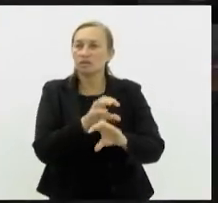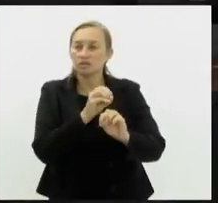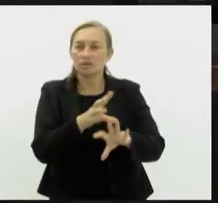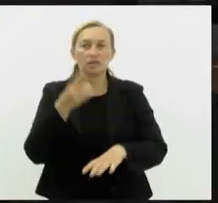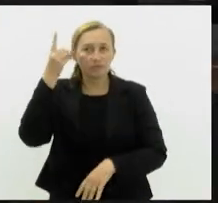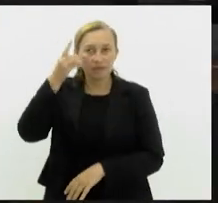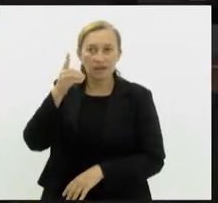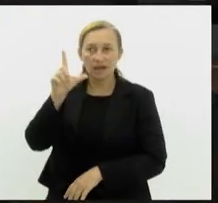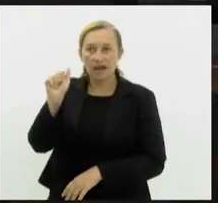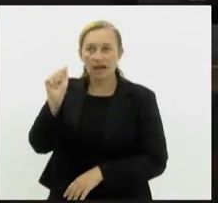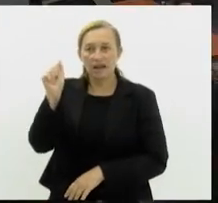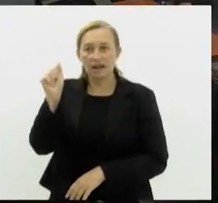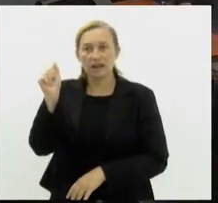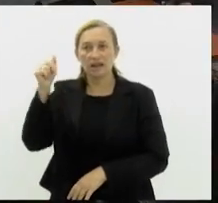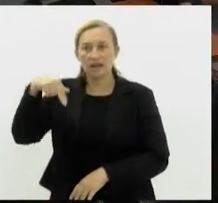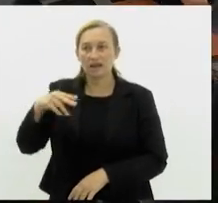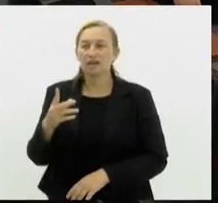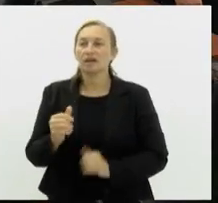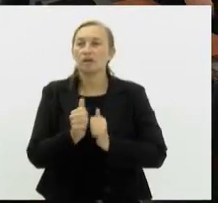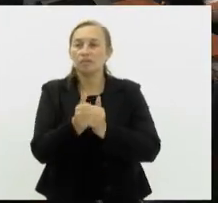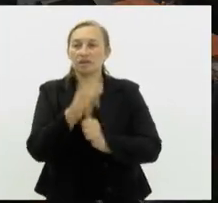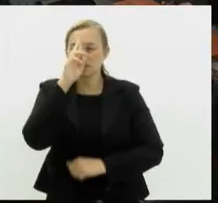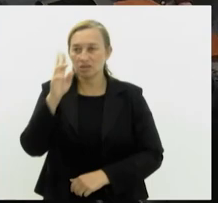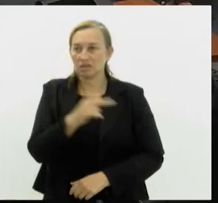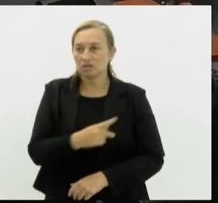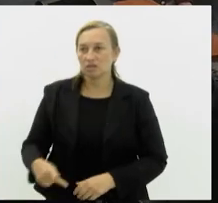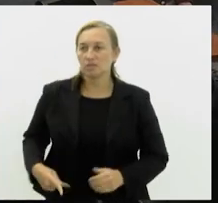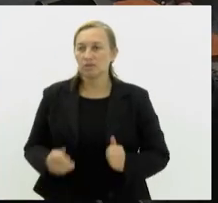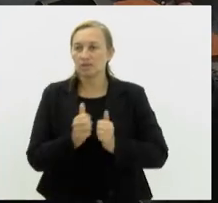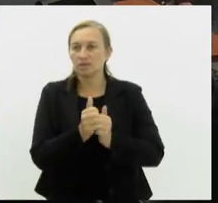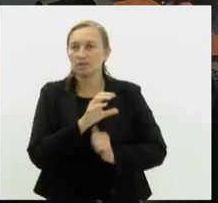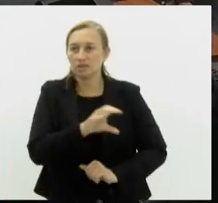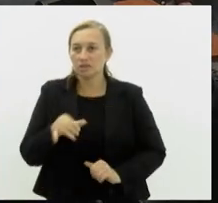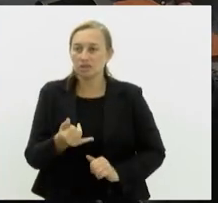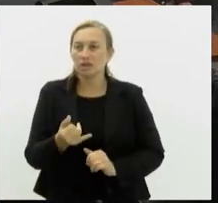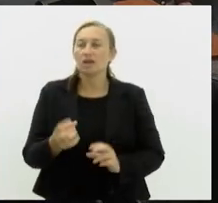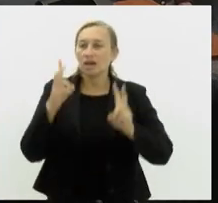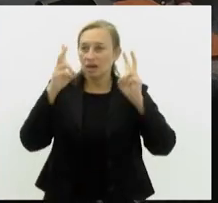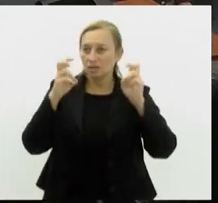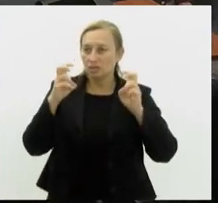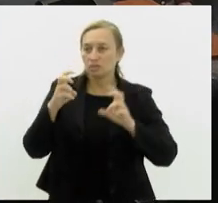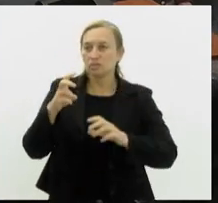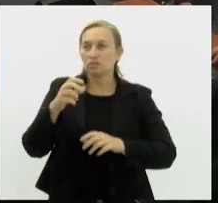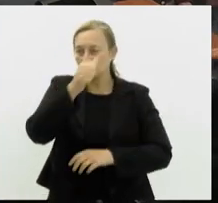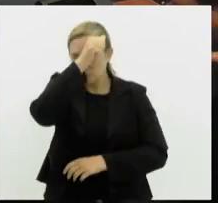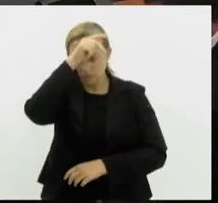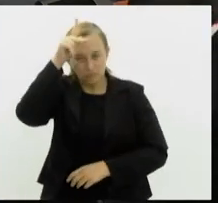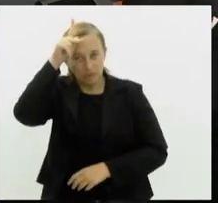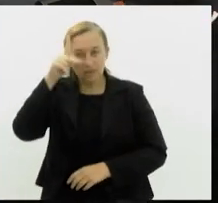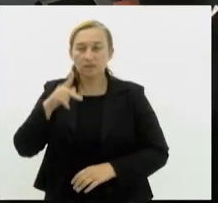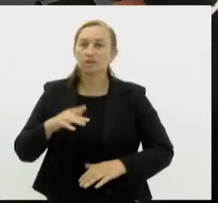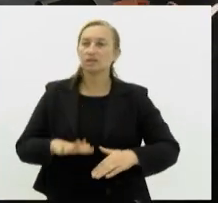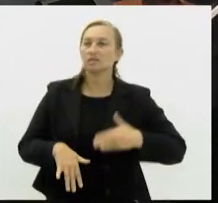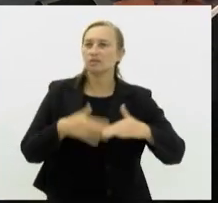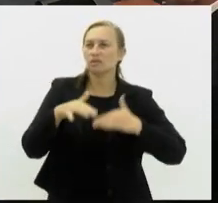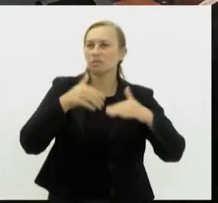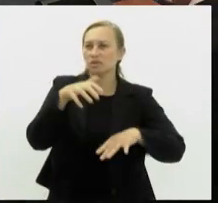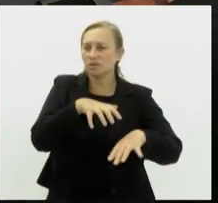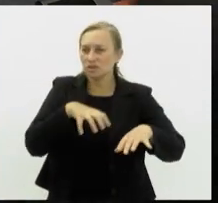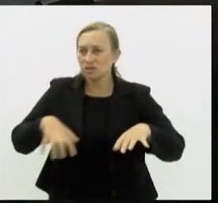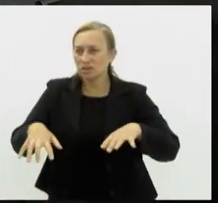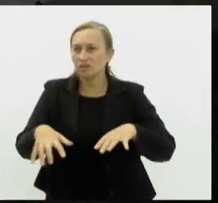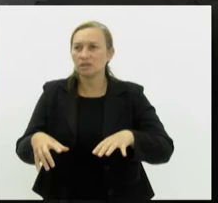Alan Lopes. Acompanha a CCJ, presidente. Pela Comissão de Assuntos Municipais e Desenvolvimento Regional, deputado Renato